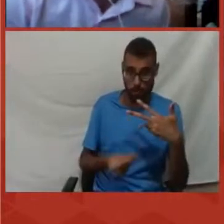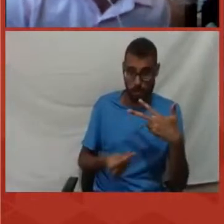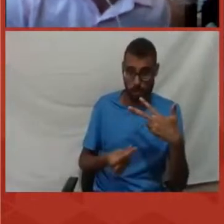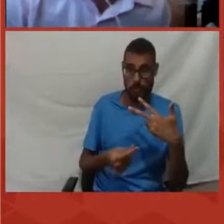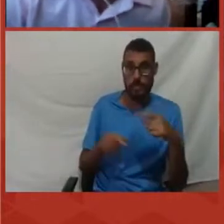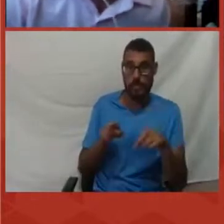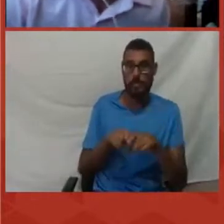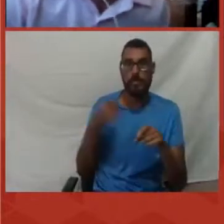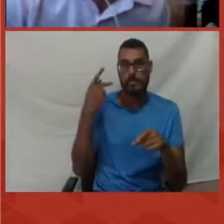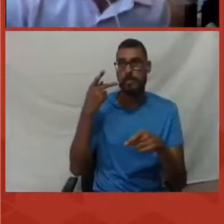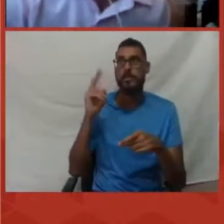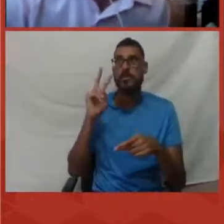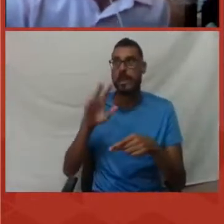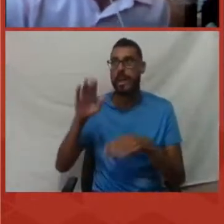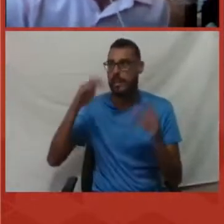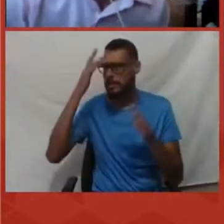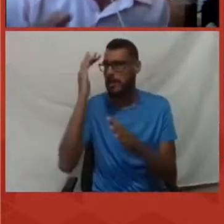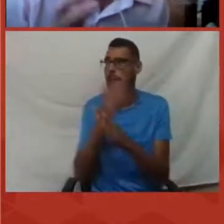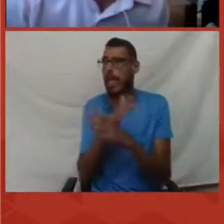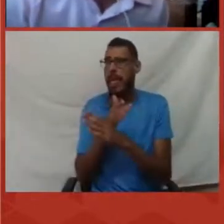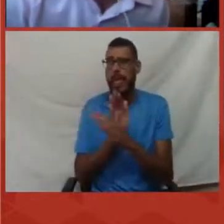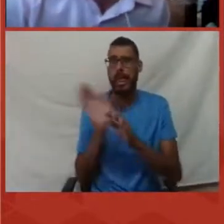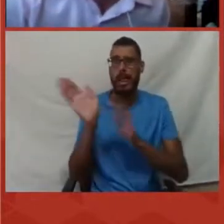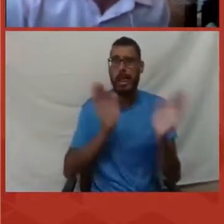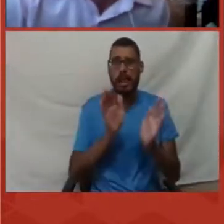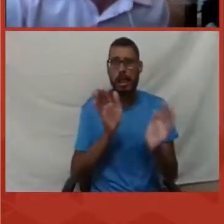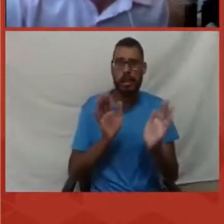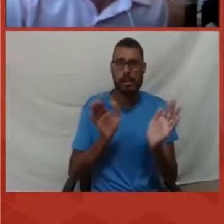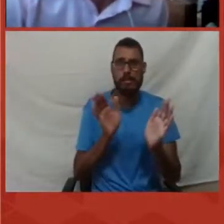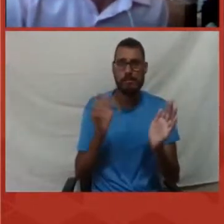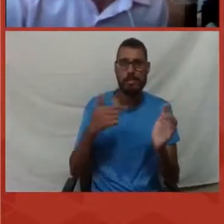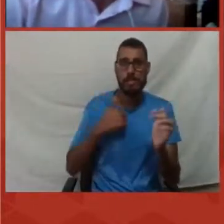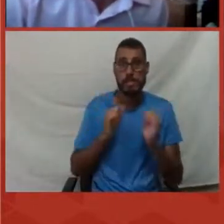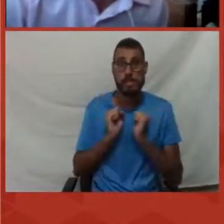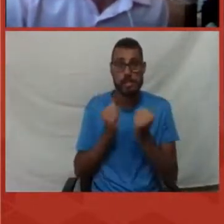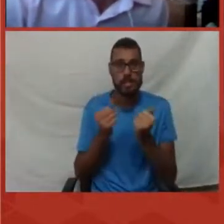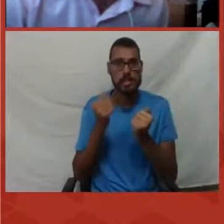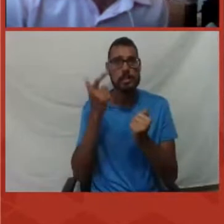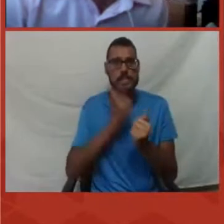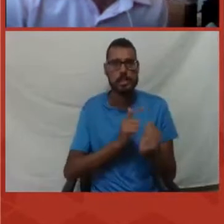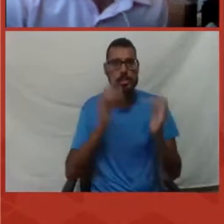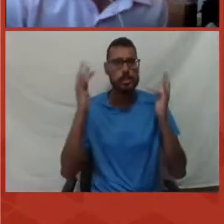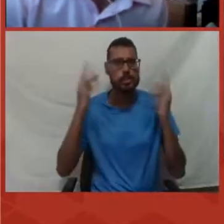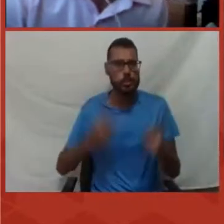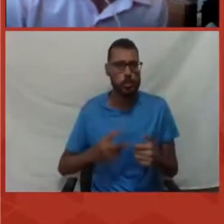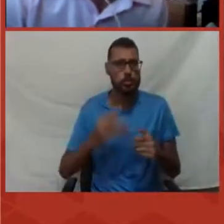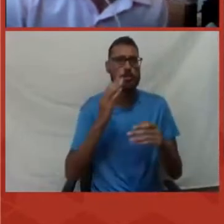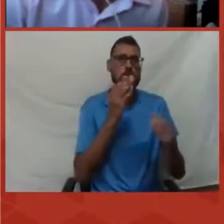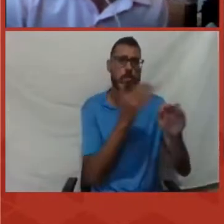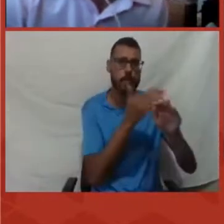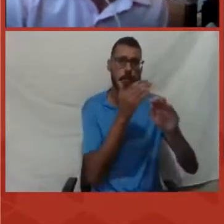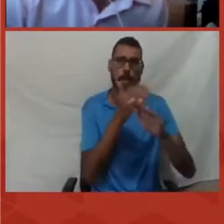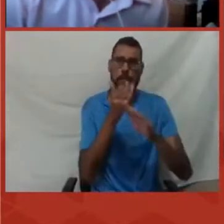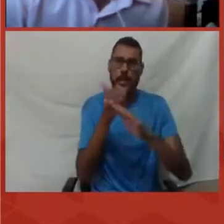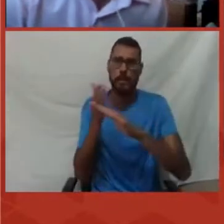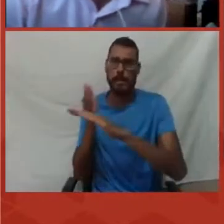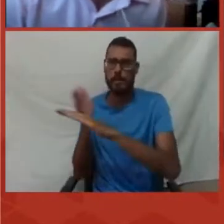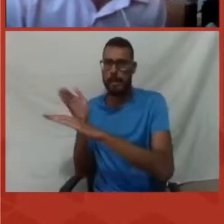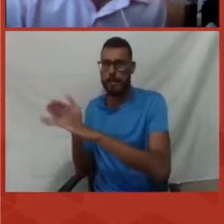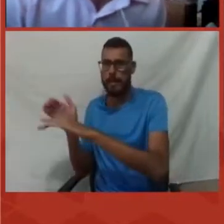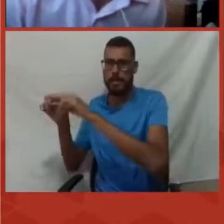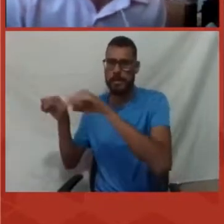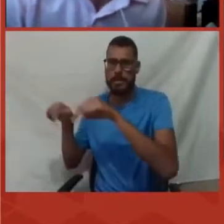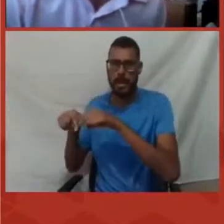ninguém perdido no caminho, né? Vamos fazer um esforço aí para colocar todo mundo dentro das devidas